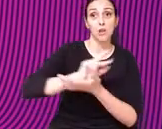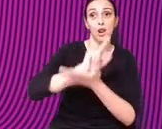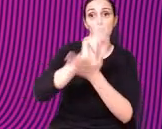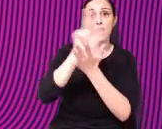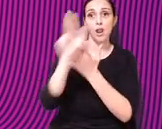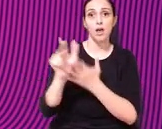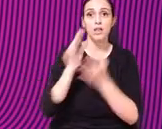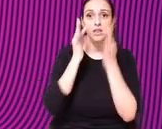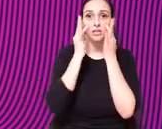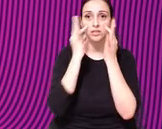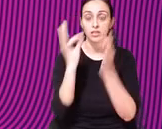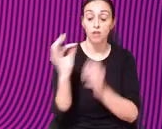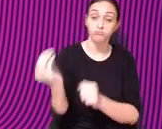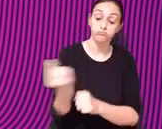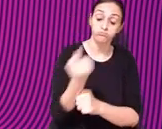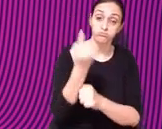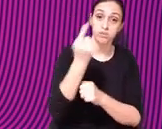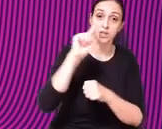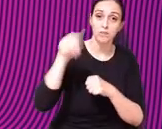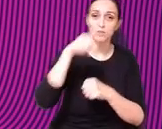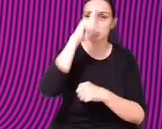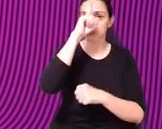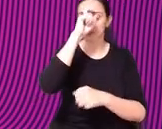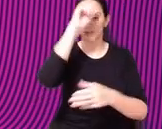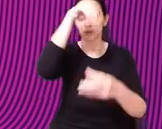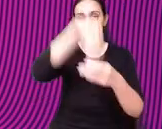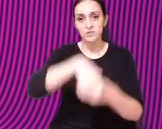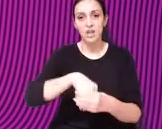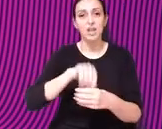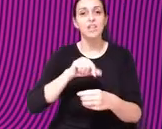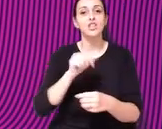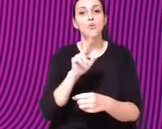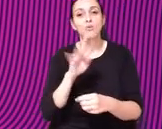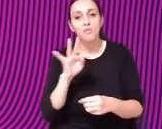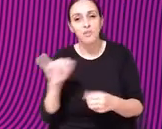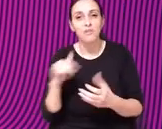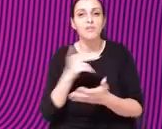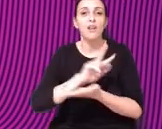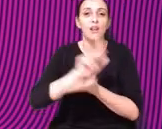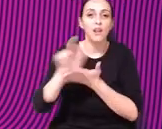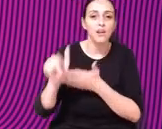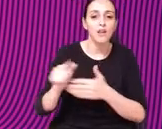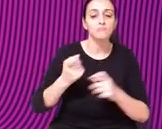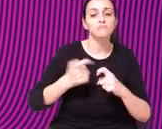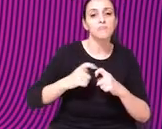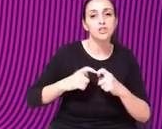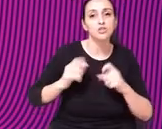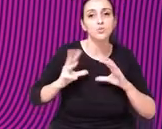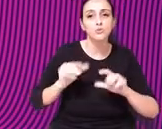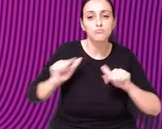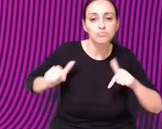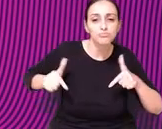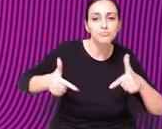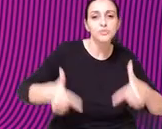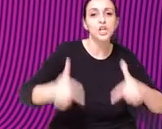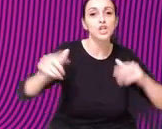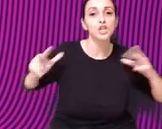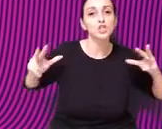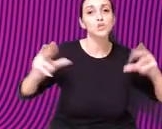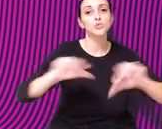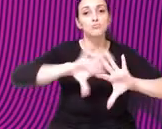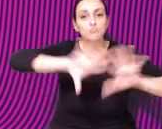primária, aos hospitalistas, aos intensivistas, aos cardiologistas e todos aqueles que hoje fazem